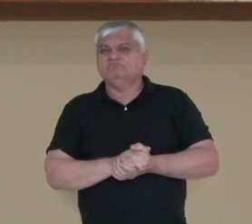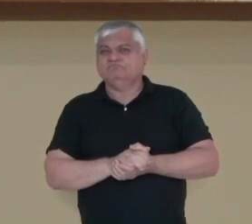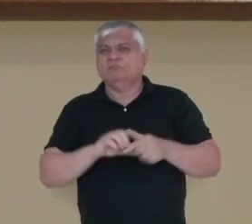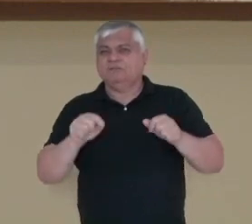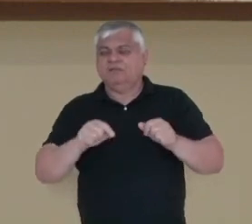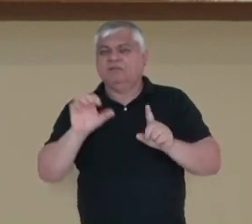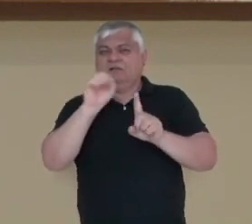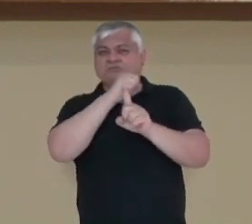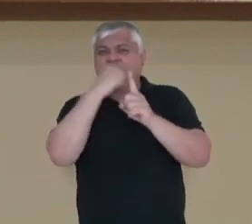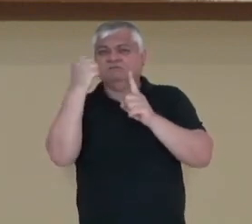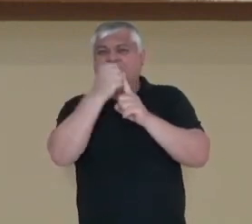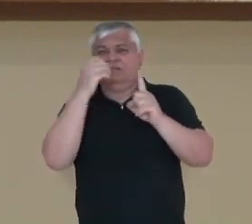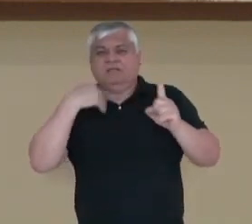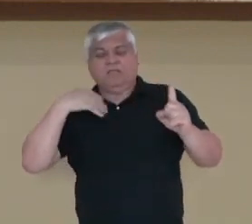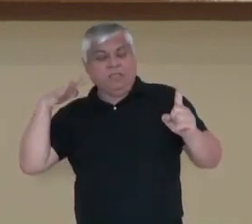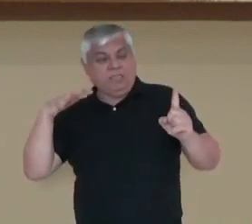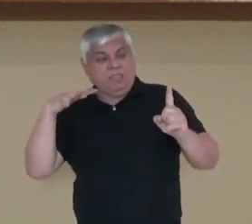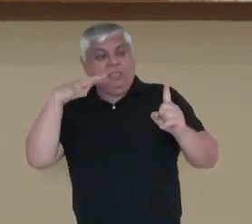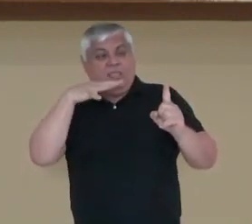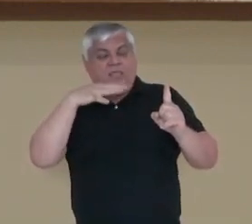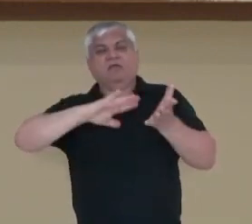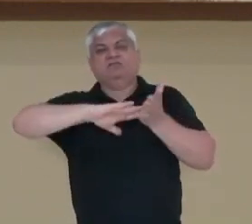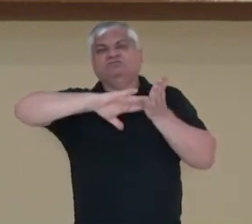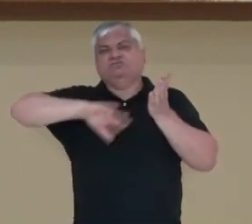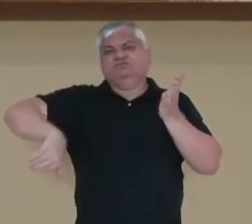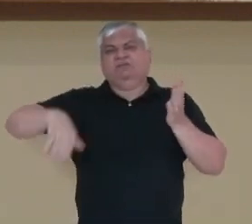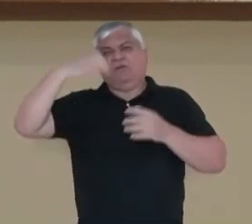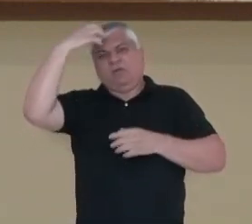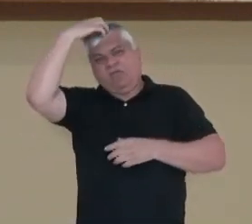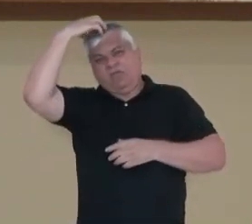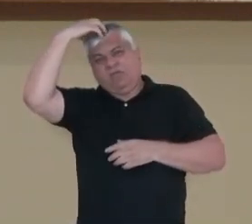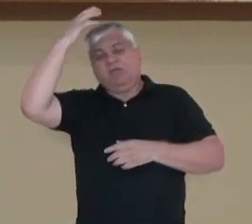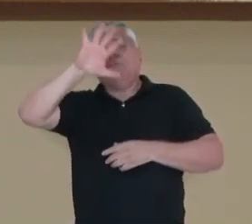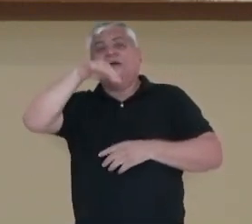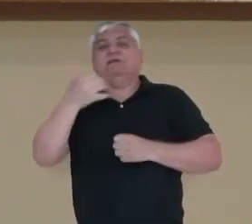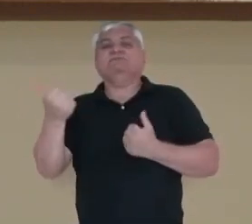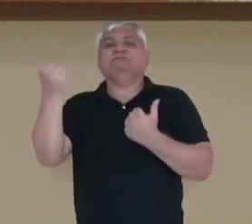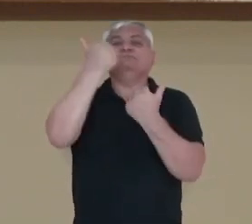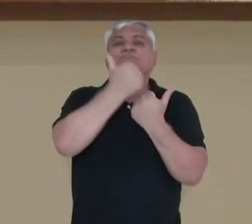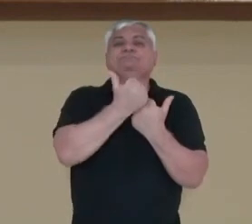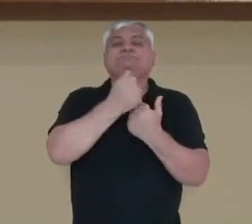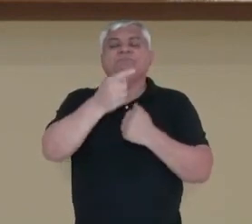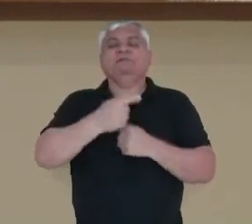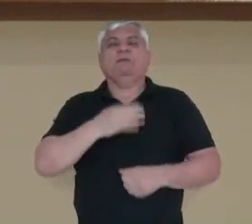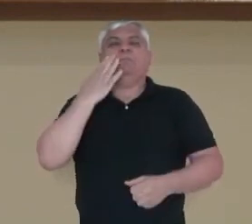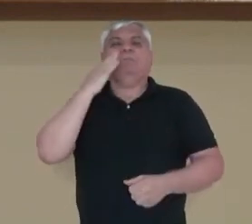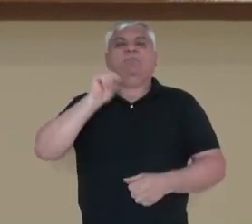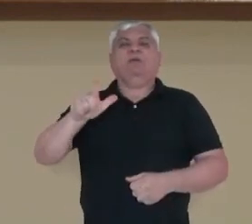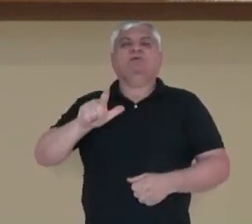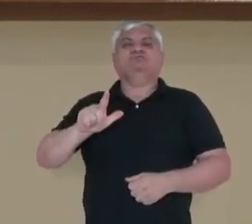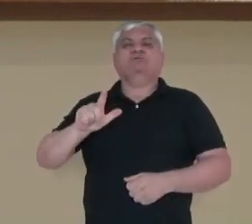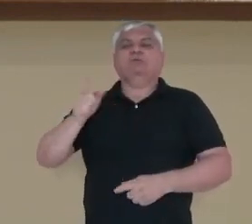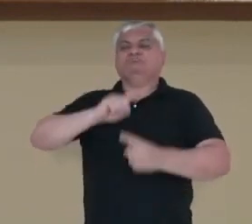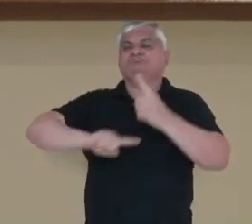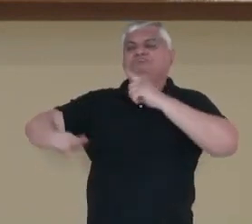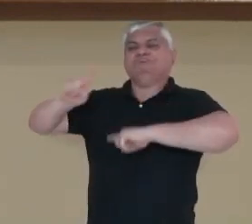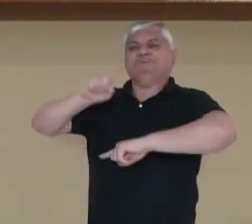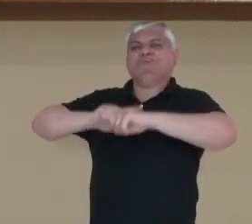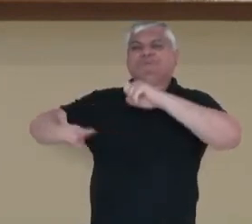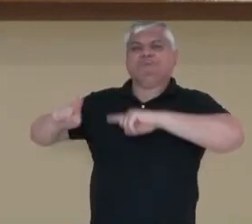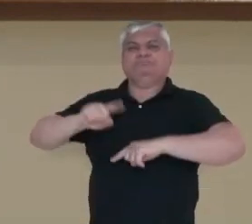pela sociedade, o rei Leopoldo sai do poder, mas o governo belga ainda se mantém dominando